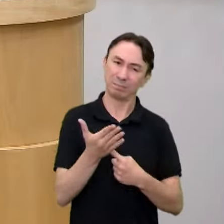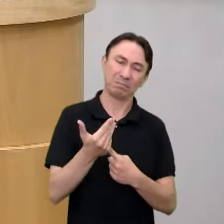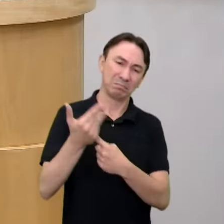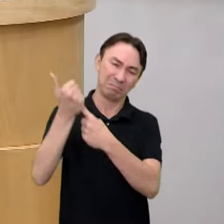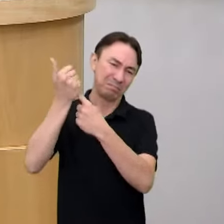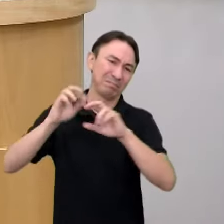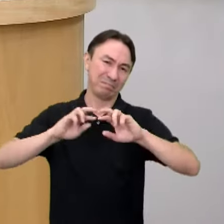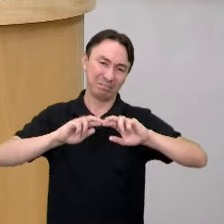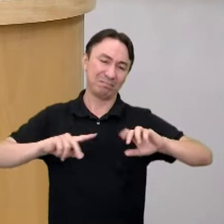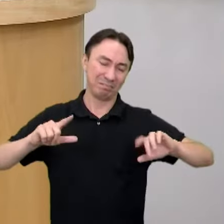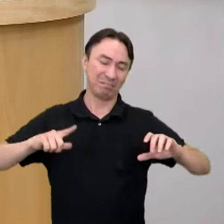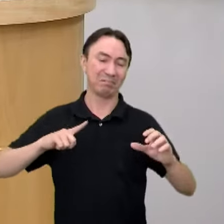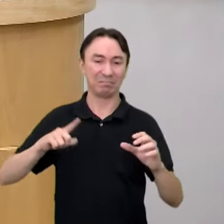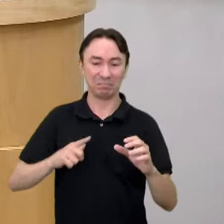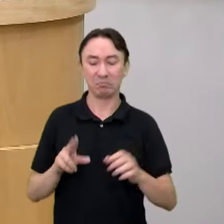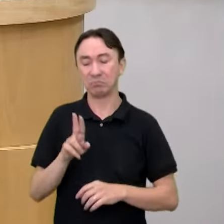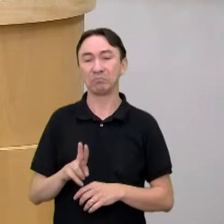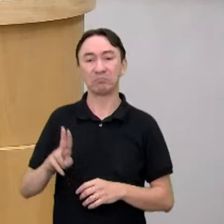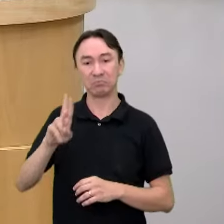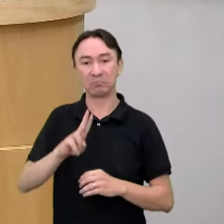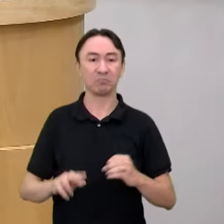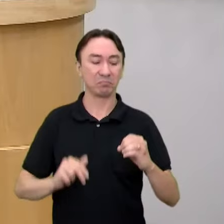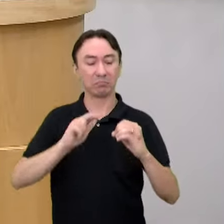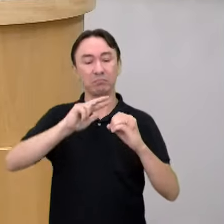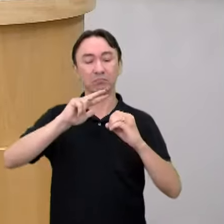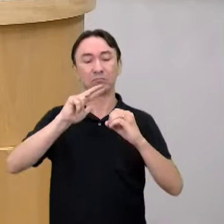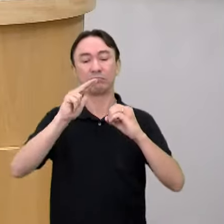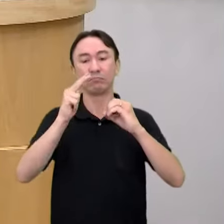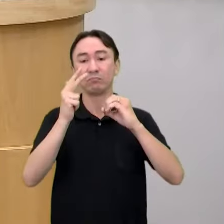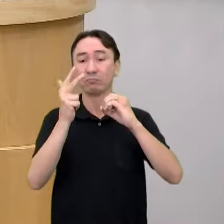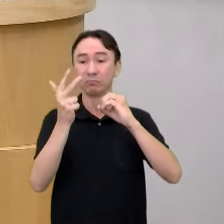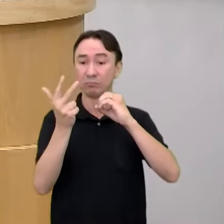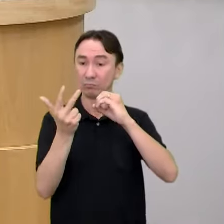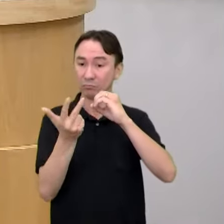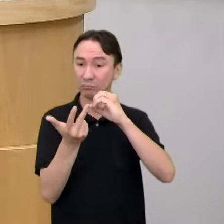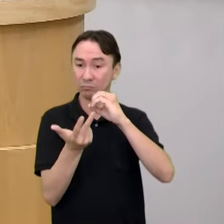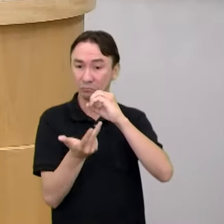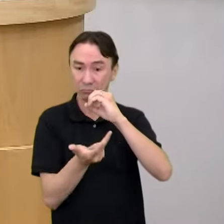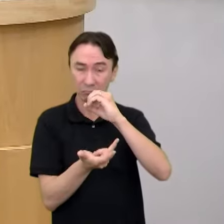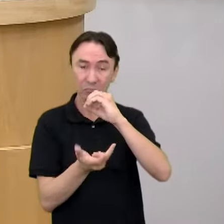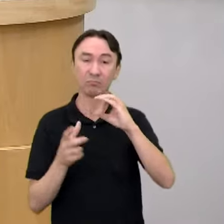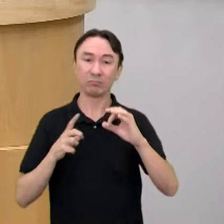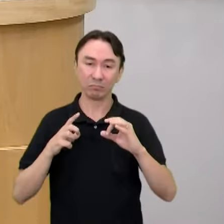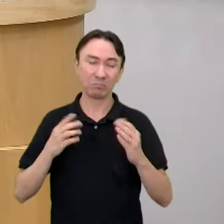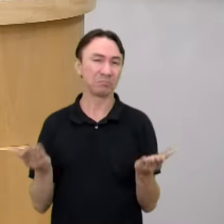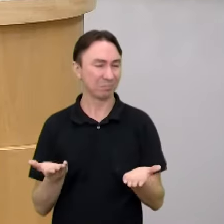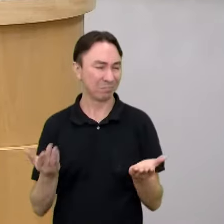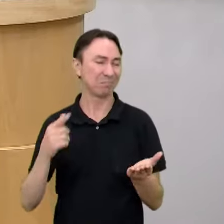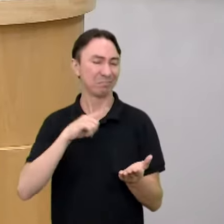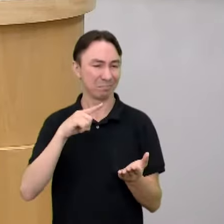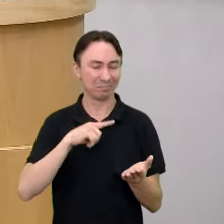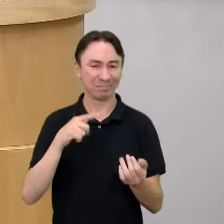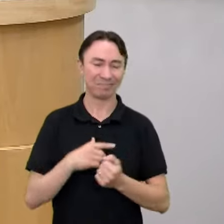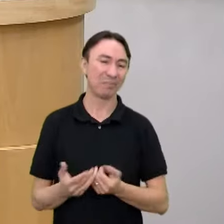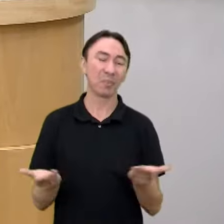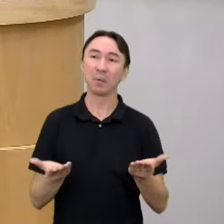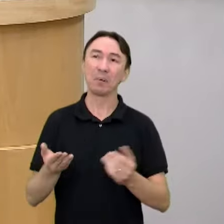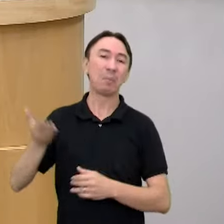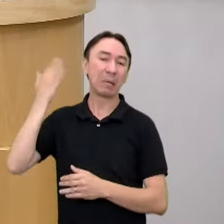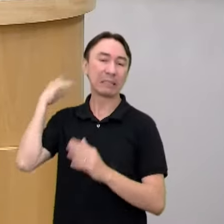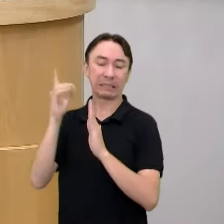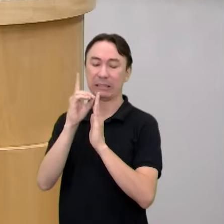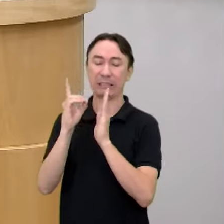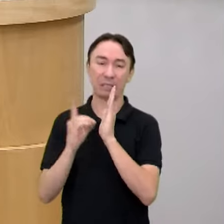usa um sonar, né, muito mais sofisticado do que se usou o sonar, né, na década de 50, né, quando se apareceu essa